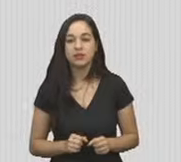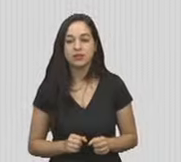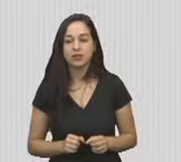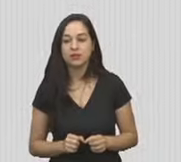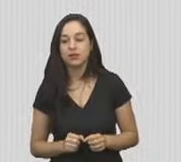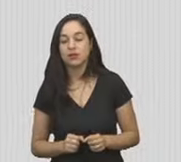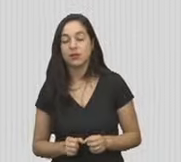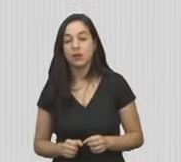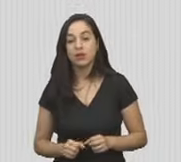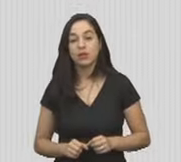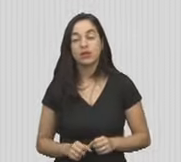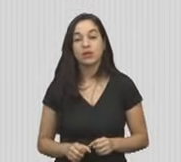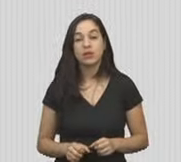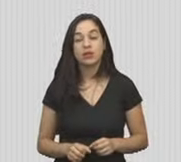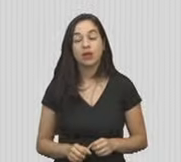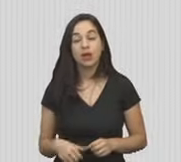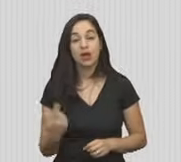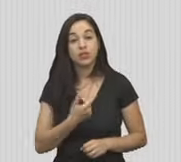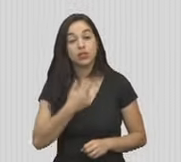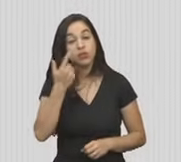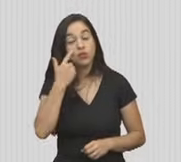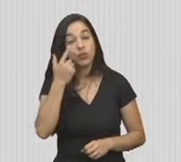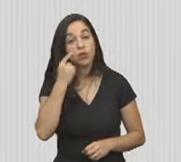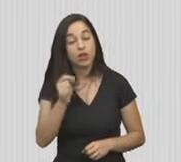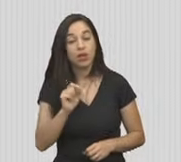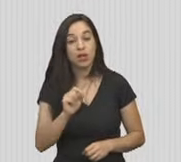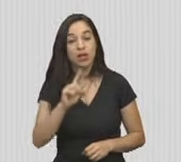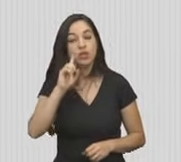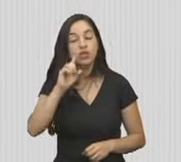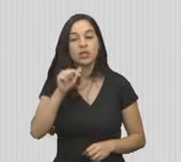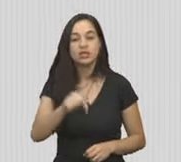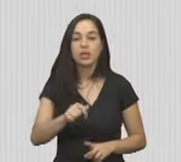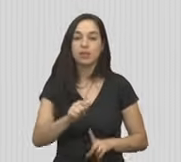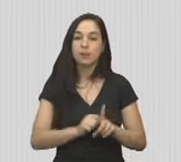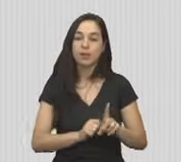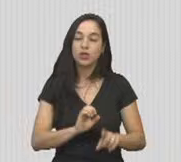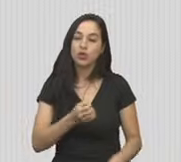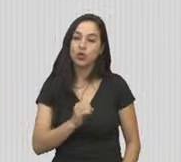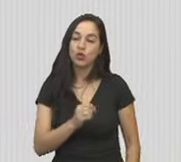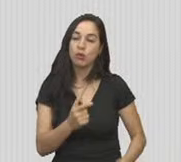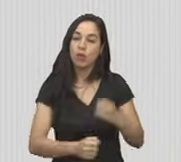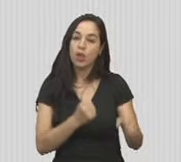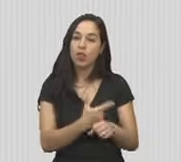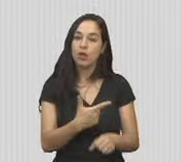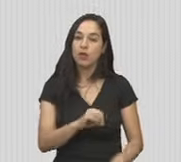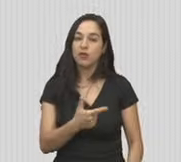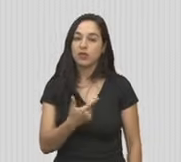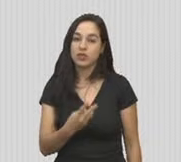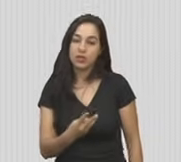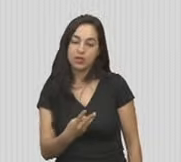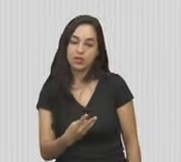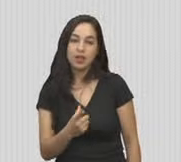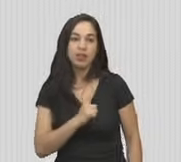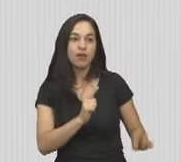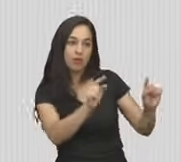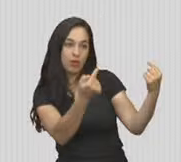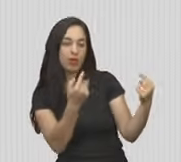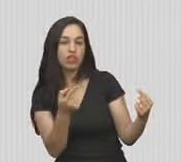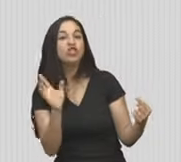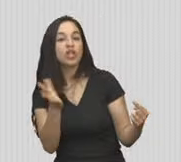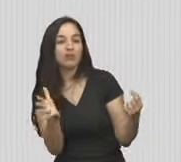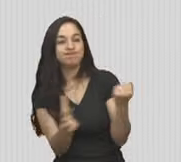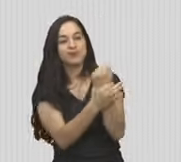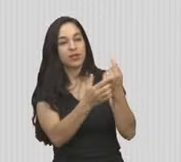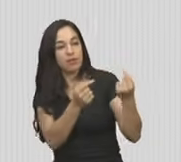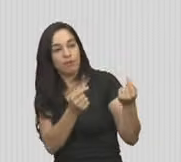ele some do mapa. E a gente viu isso no 7 de outubro de 2023, um ataque que foi feito. Então, Israel,